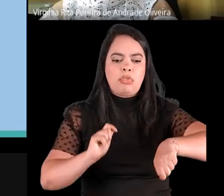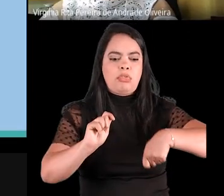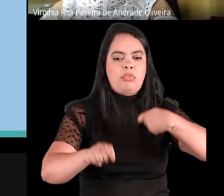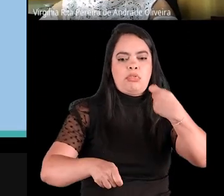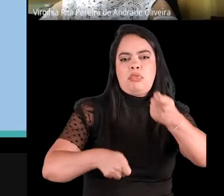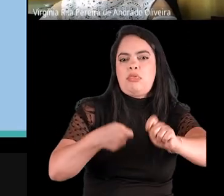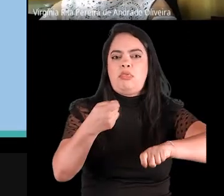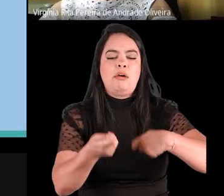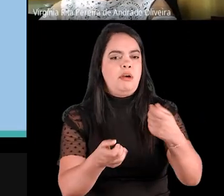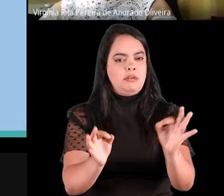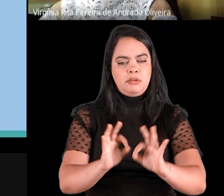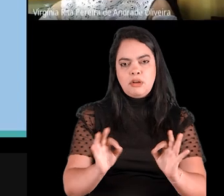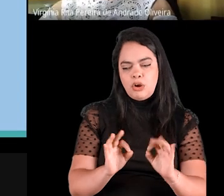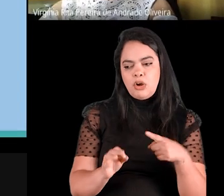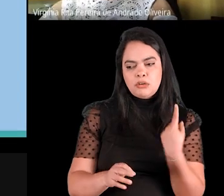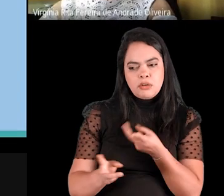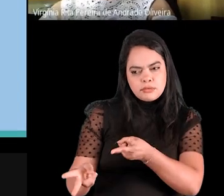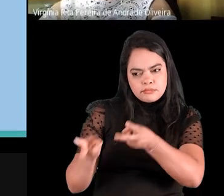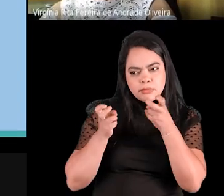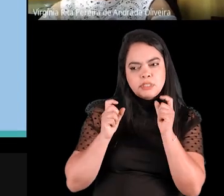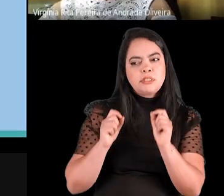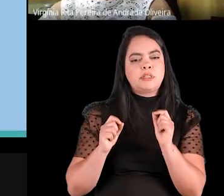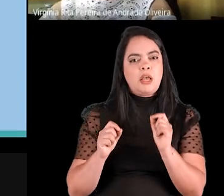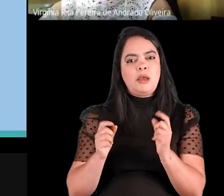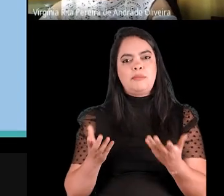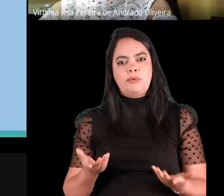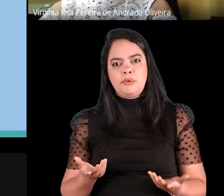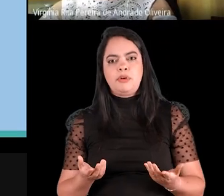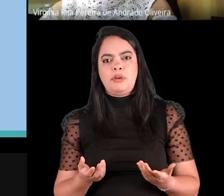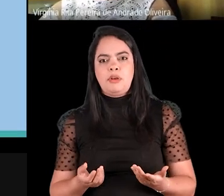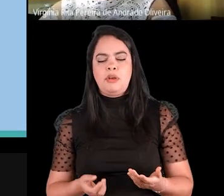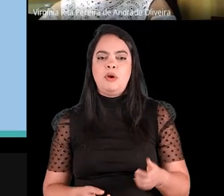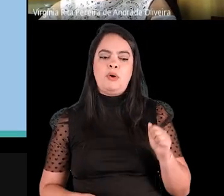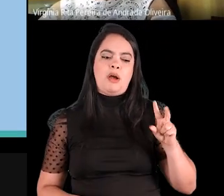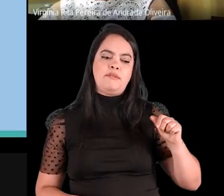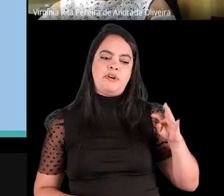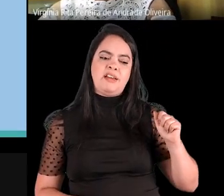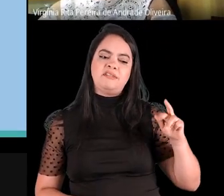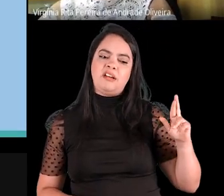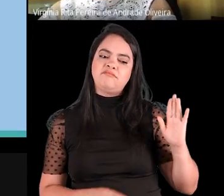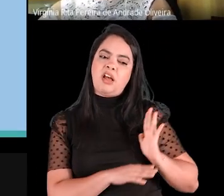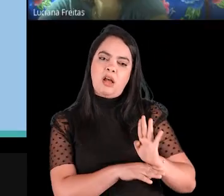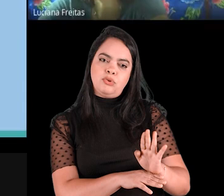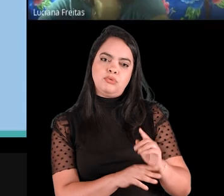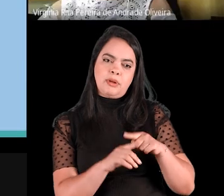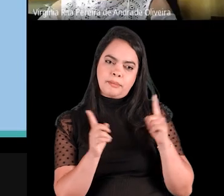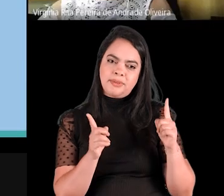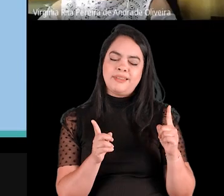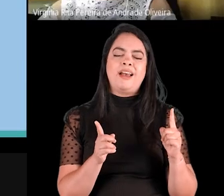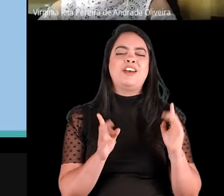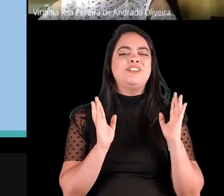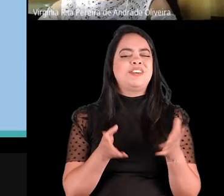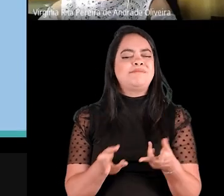consegue ter uma leitura crítica, sabe que ele às vezes, né, o avatar às vezes ajuda, mas a gente já consegue ter esse